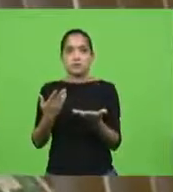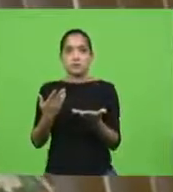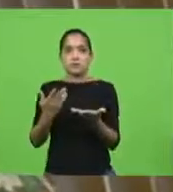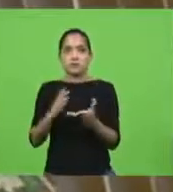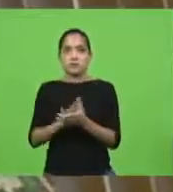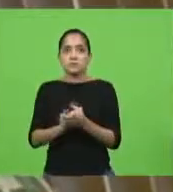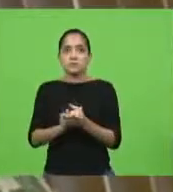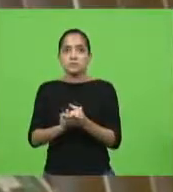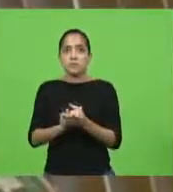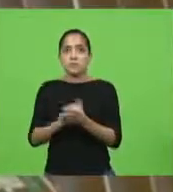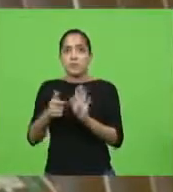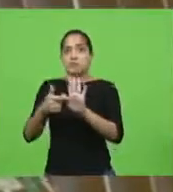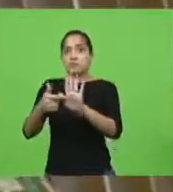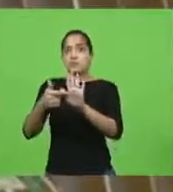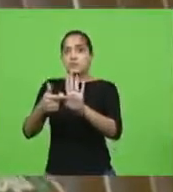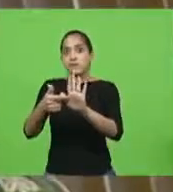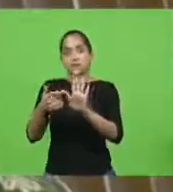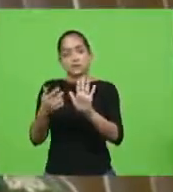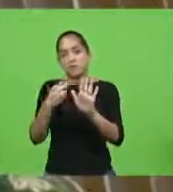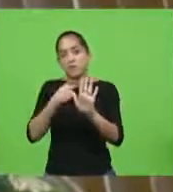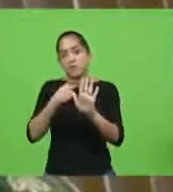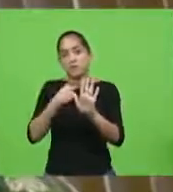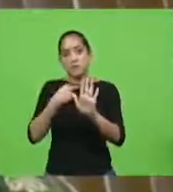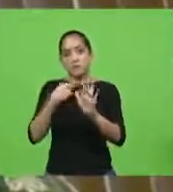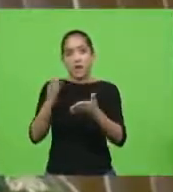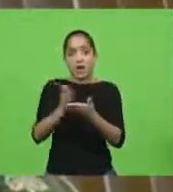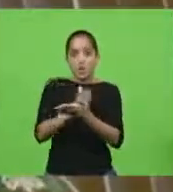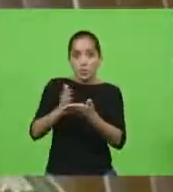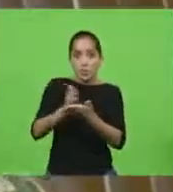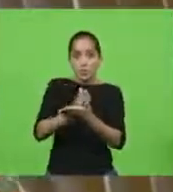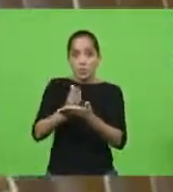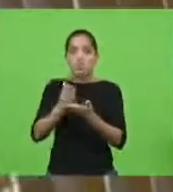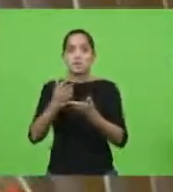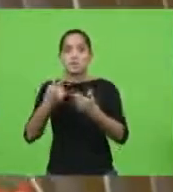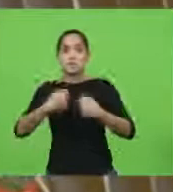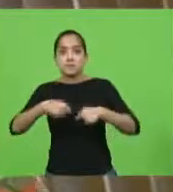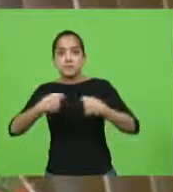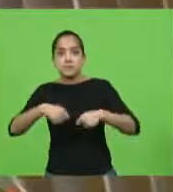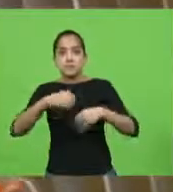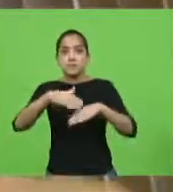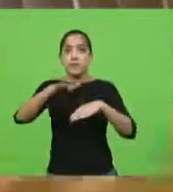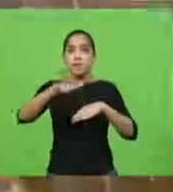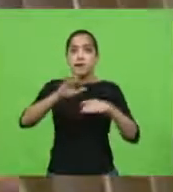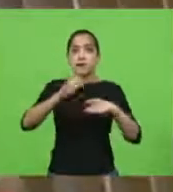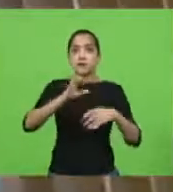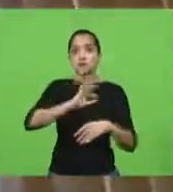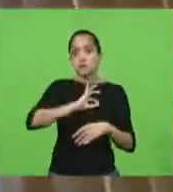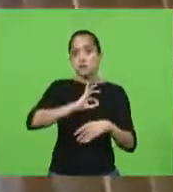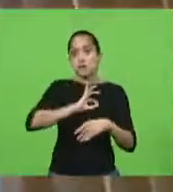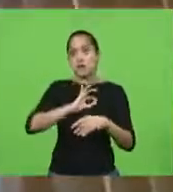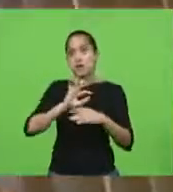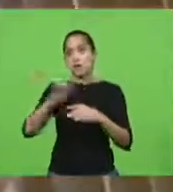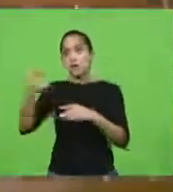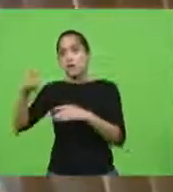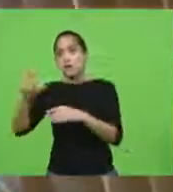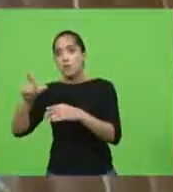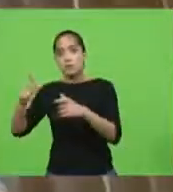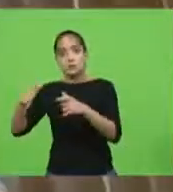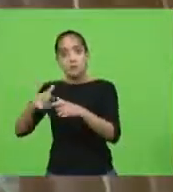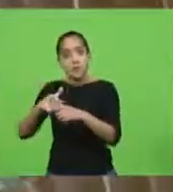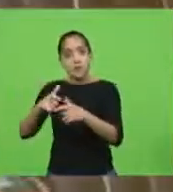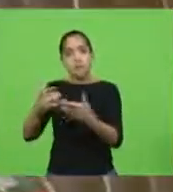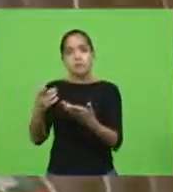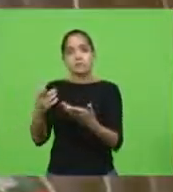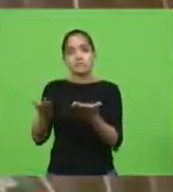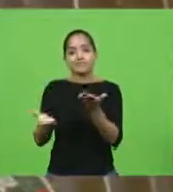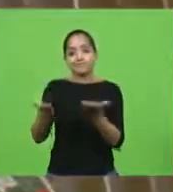né? Nós temos algumas situações que precisam mais policiais em alguns municípios, outros precisam menos. Esse equilíbrio é o que se busca